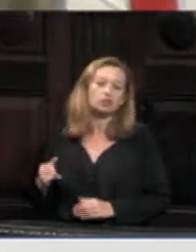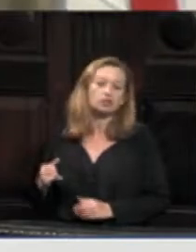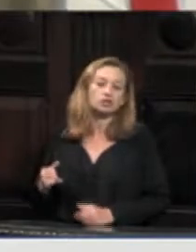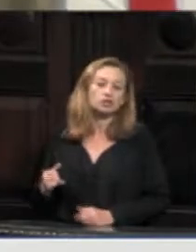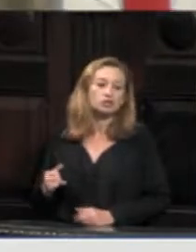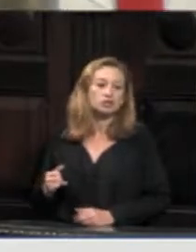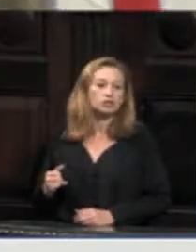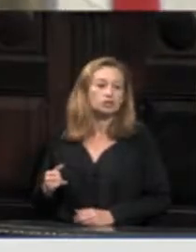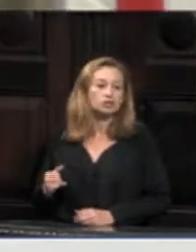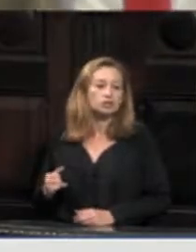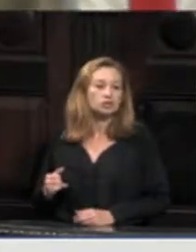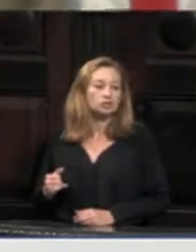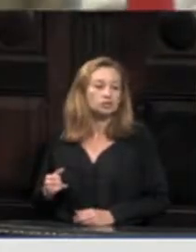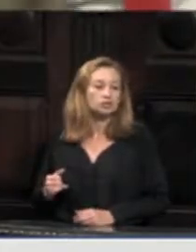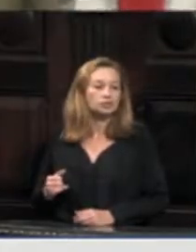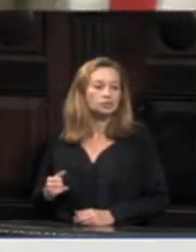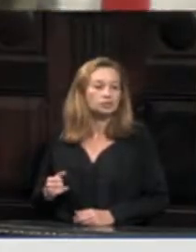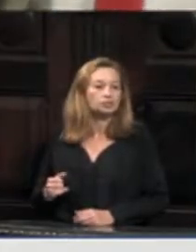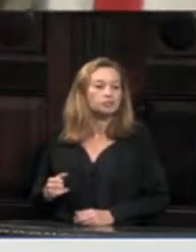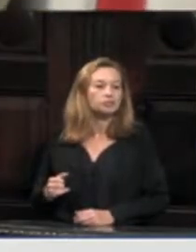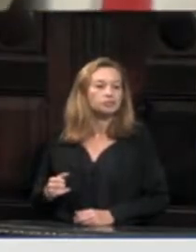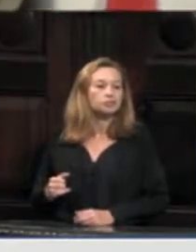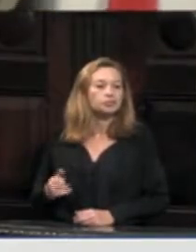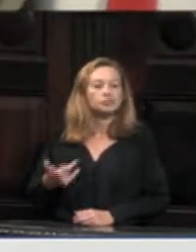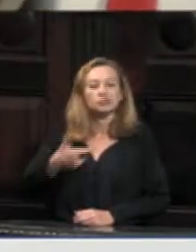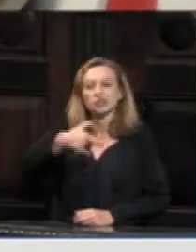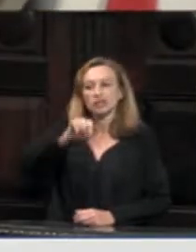CCJ. Divergindo no percentual, dando 10%.